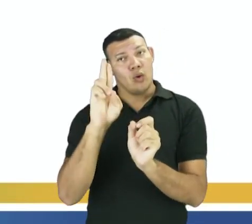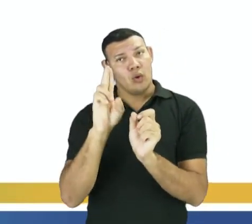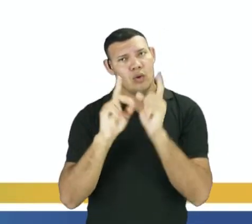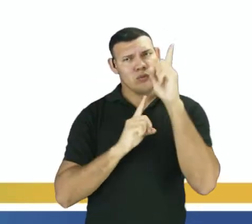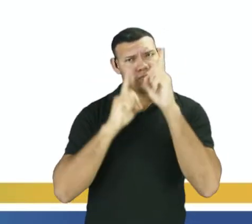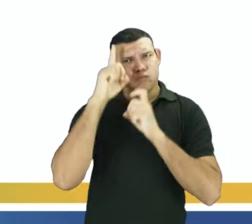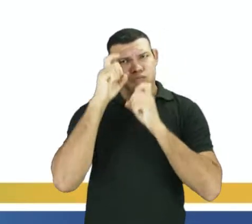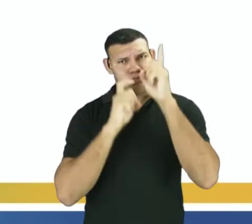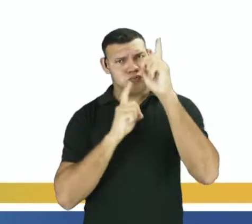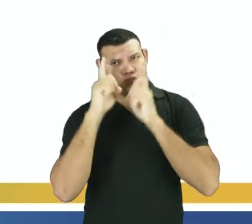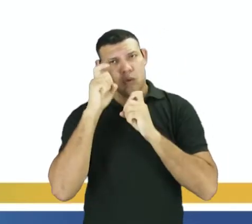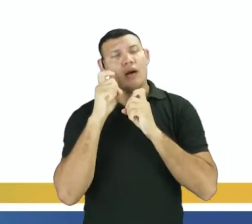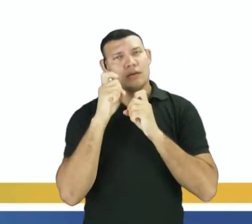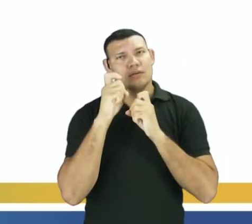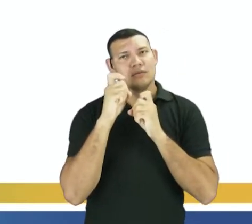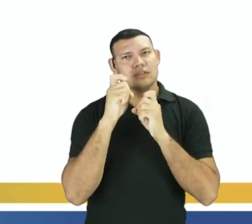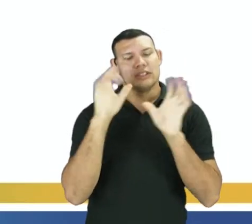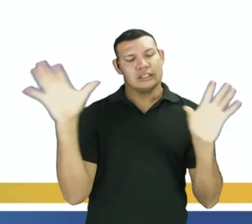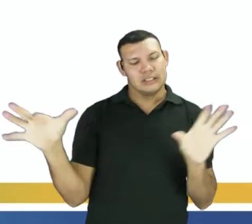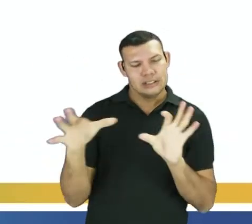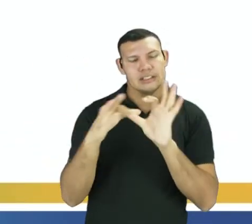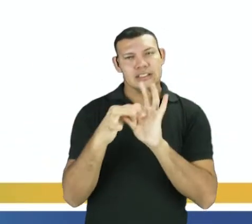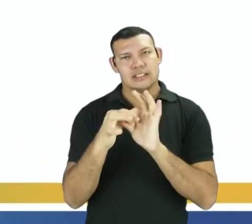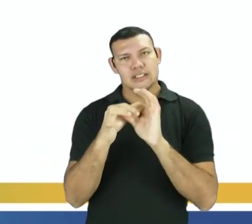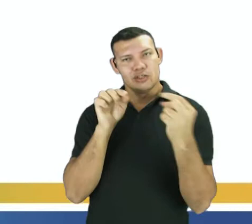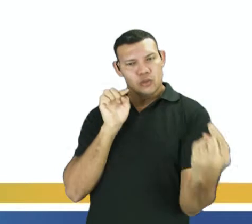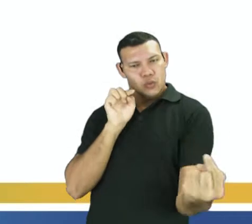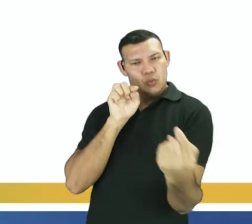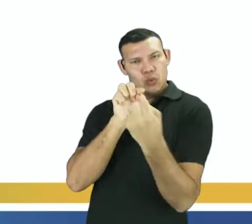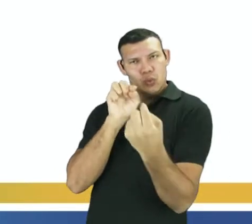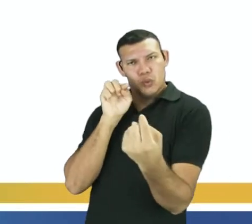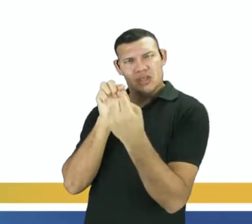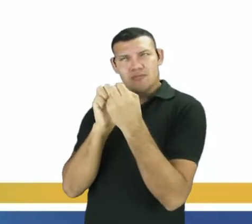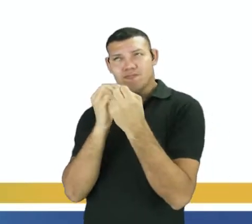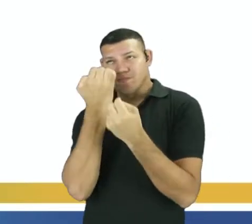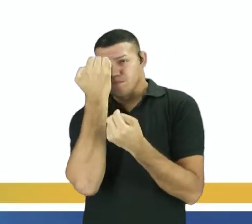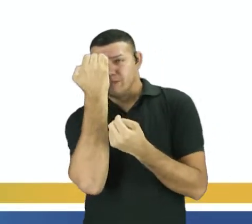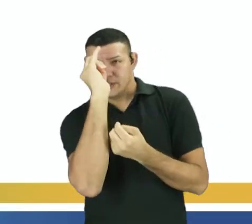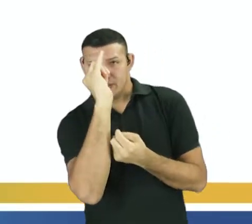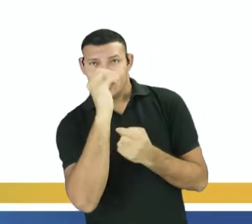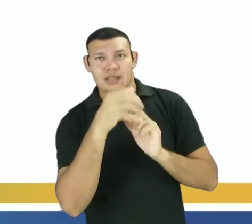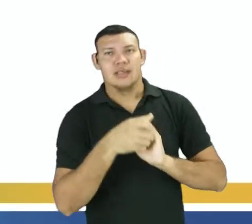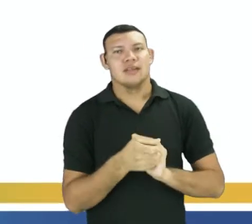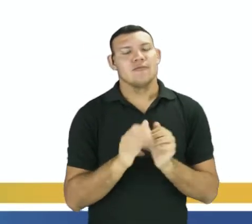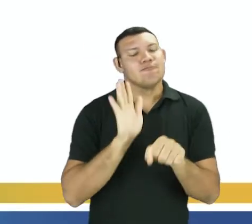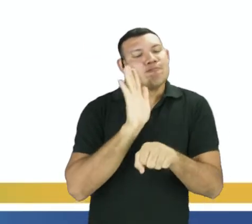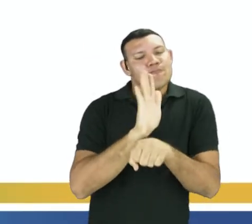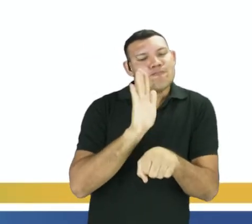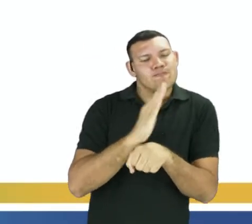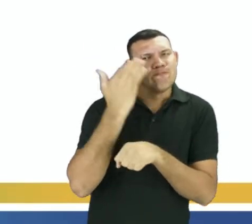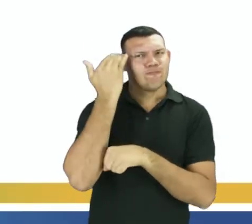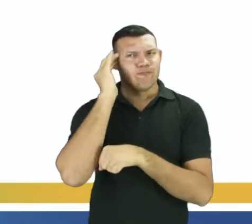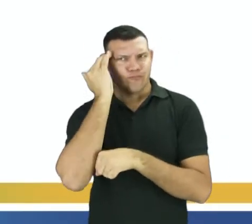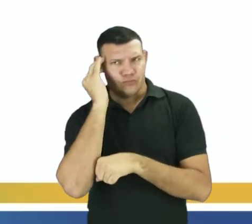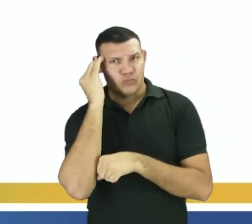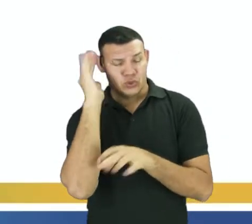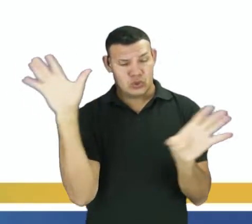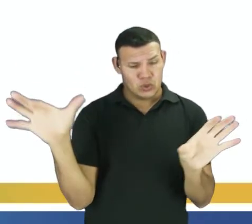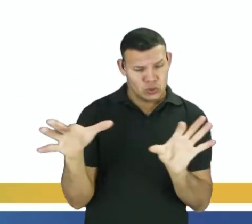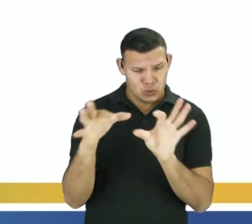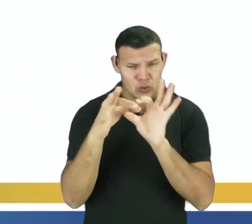que sirven para establecer relaciones entre las ideas. Ayudan a entender e a conectar